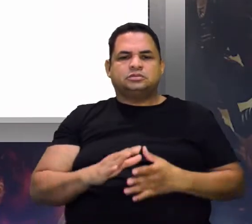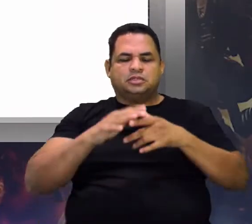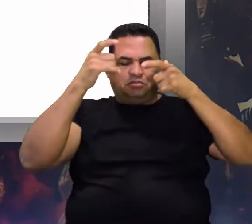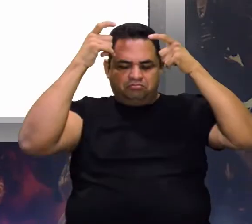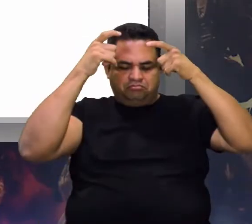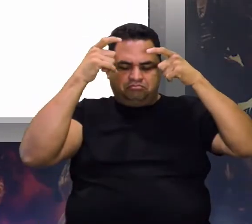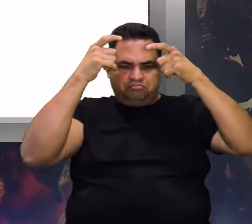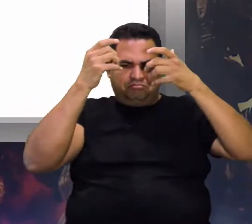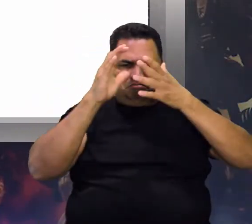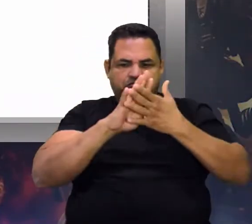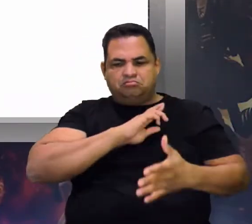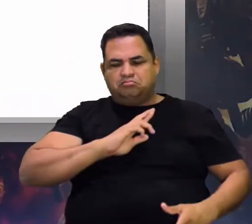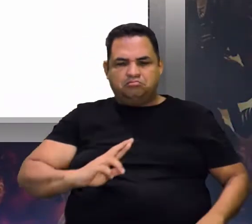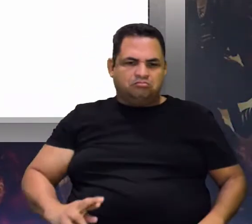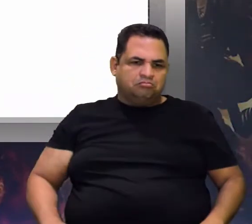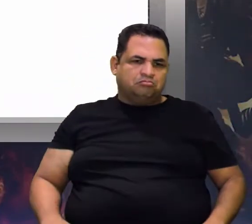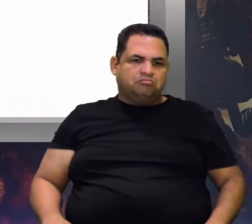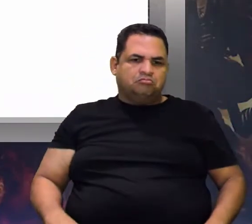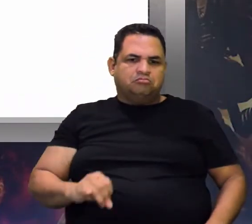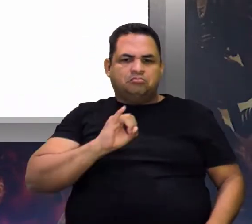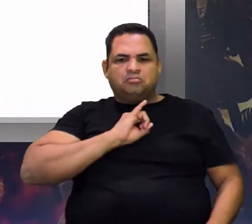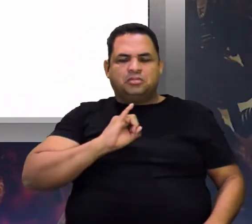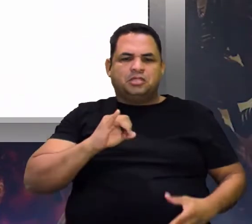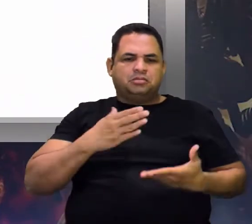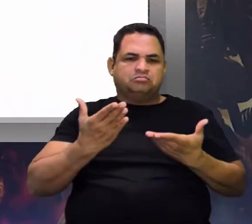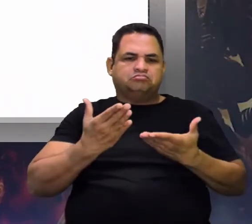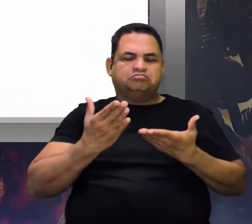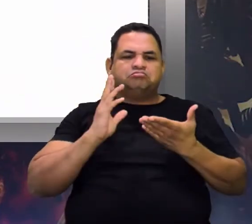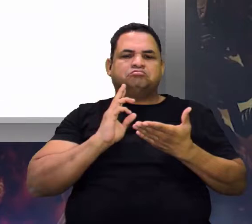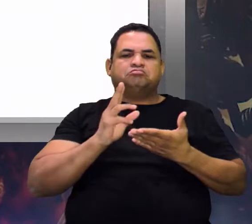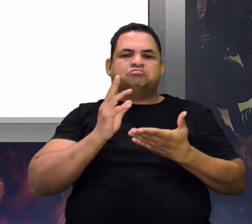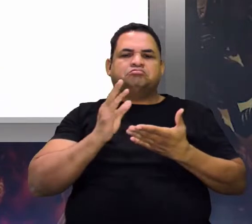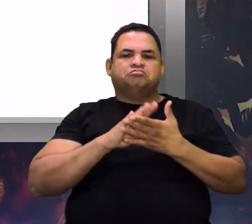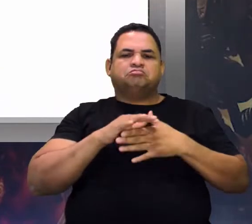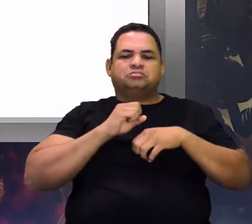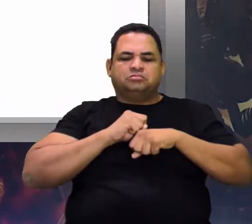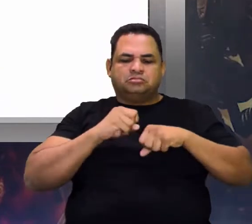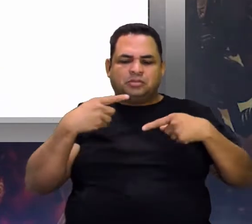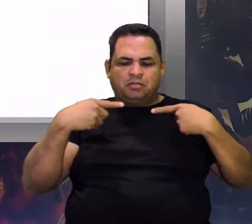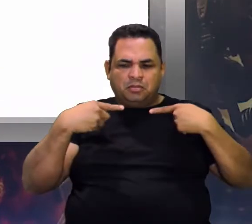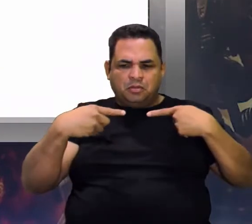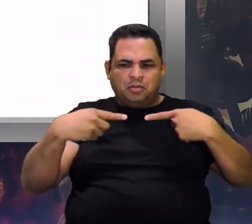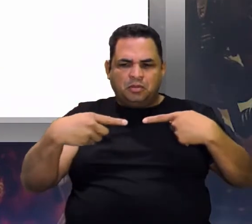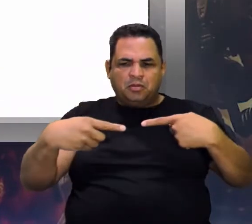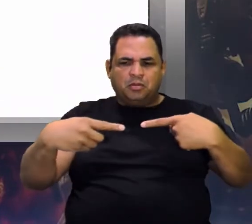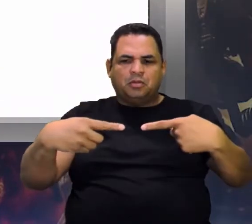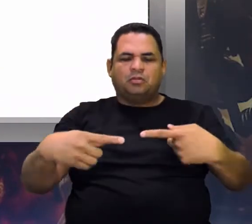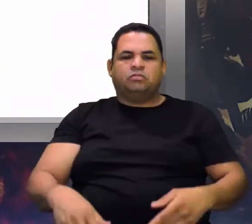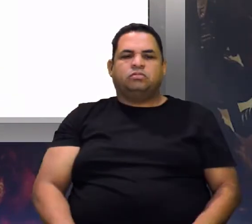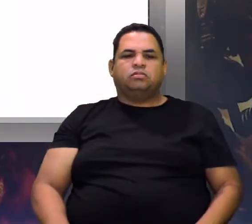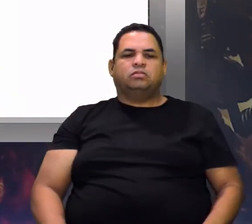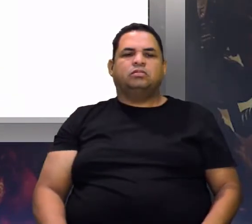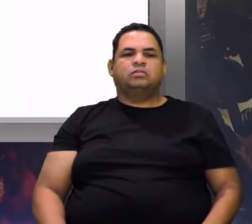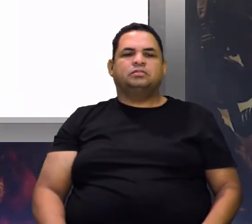monarquia, seja na república, ou seja no Império Romano, eles sempre estavam em conflito, em beligerância, em guerra.